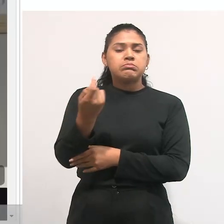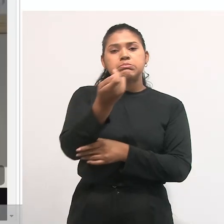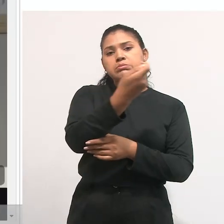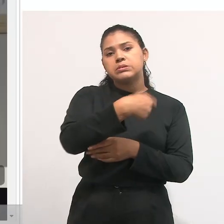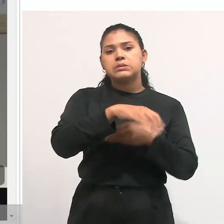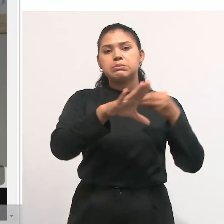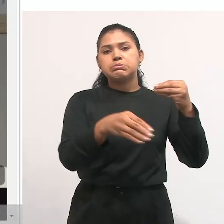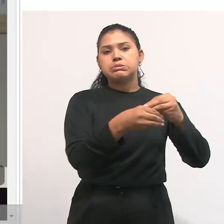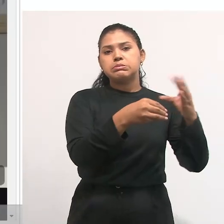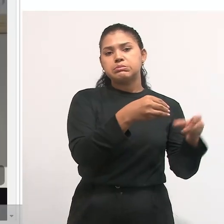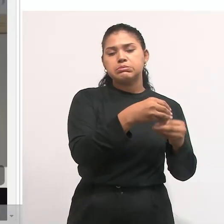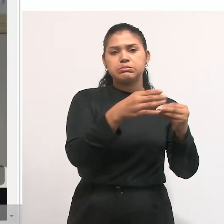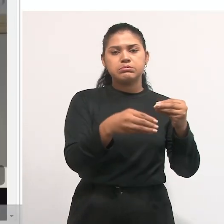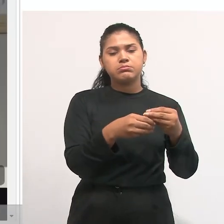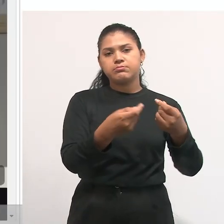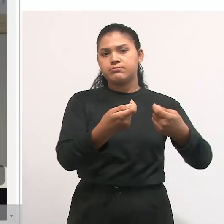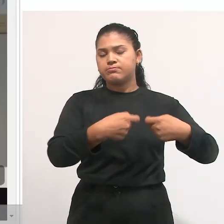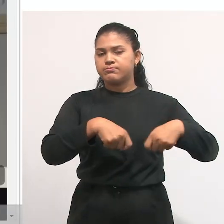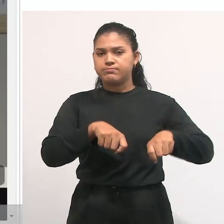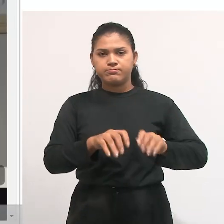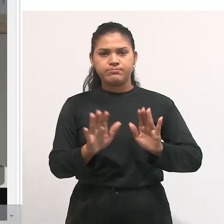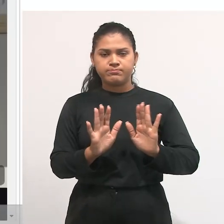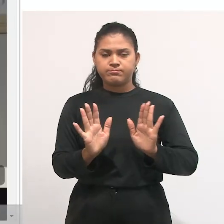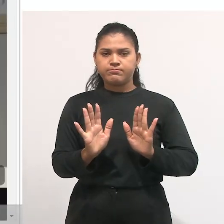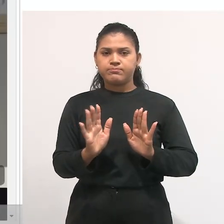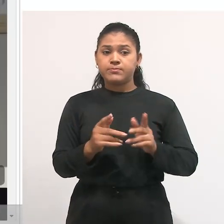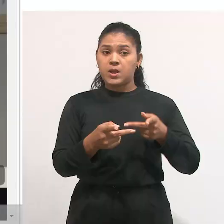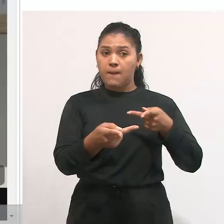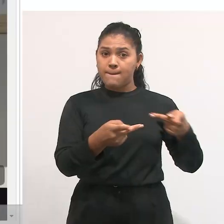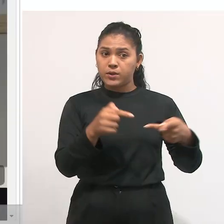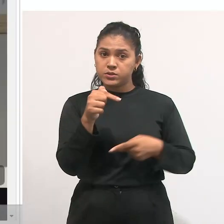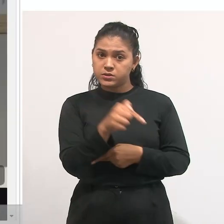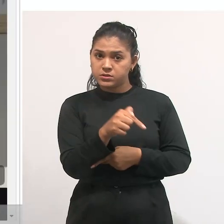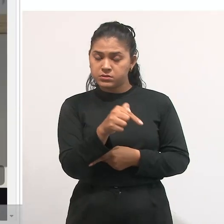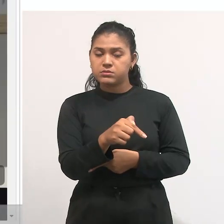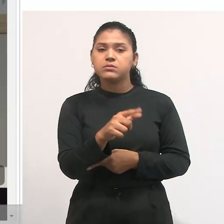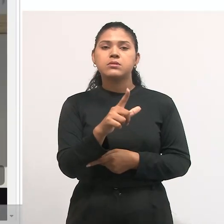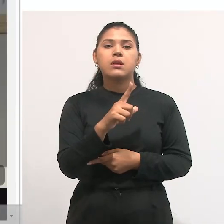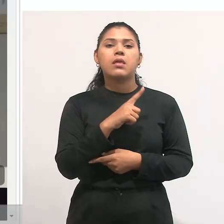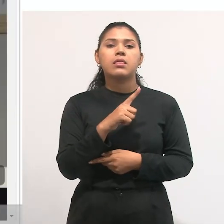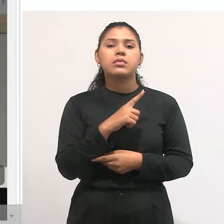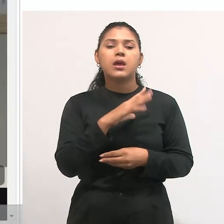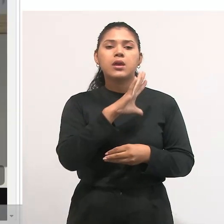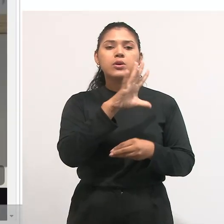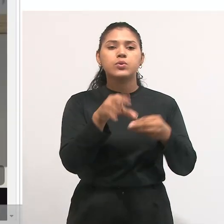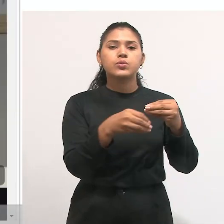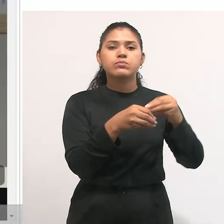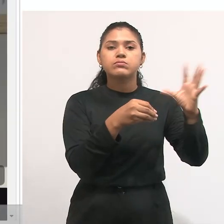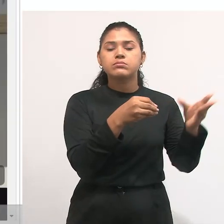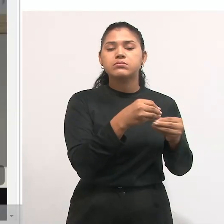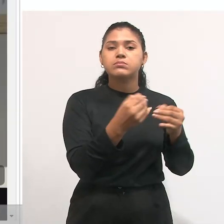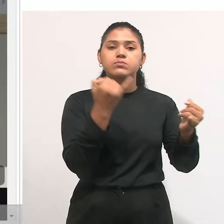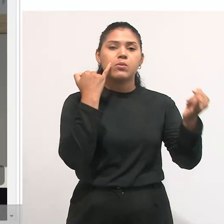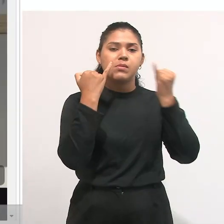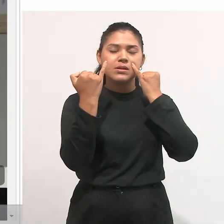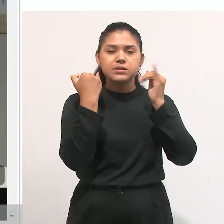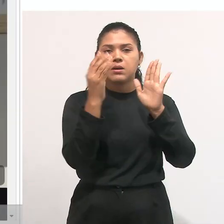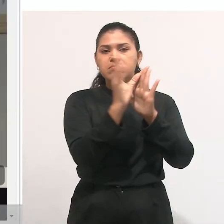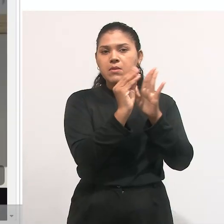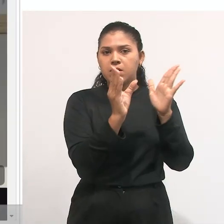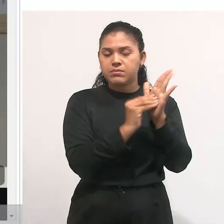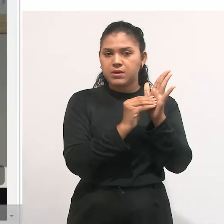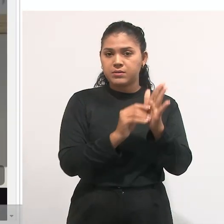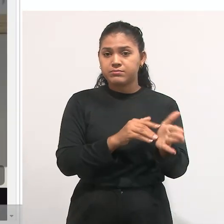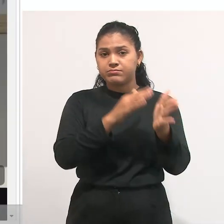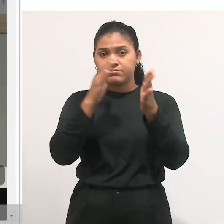Na modalidade do currículo integrado, os projetos, eles aglutinam o conhecimento, ok?